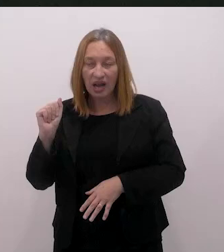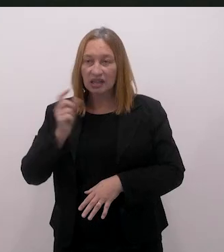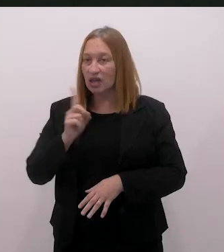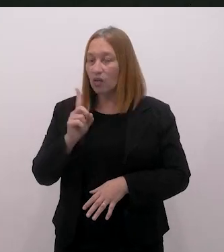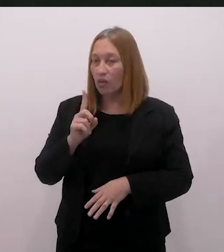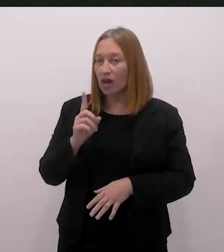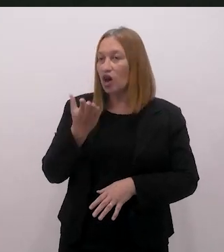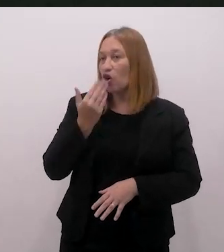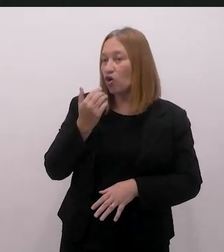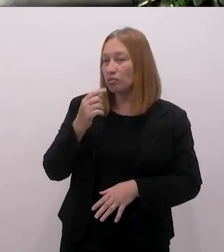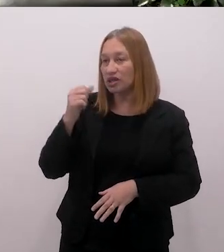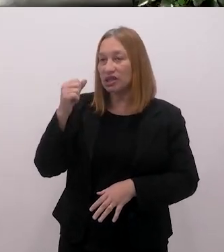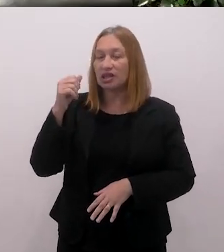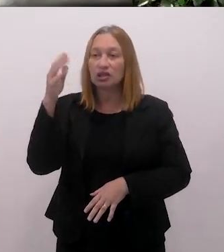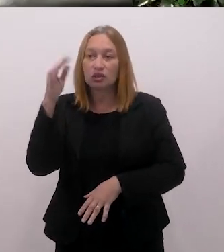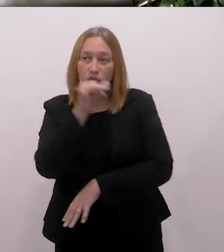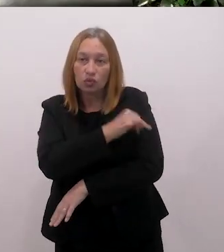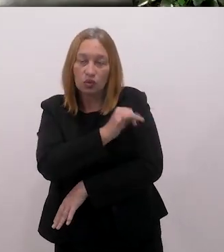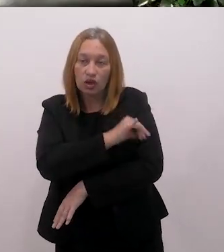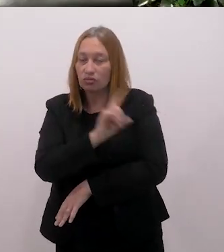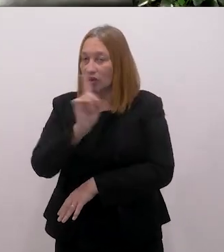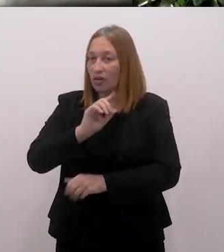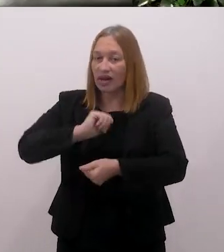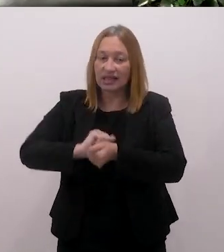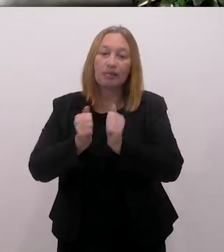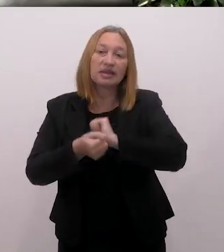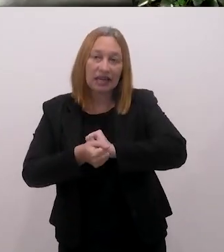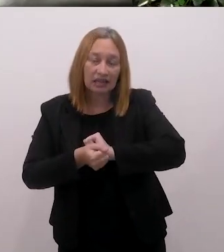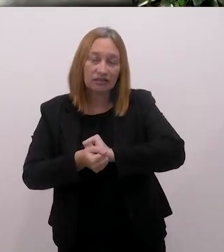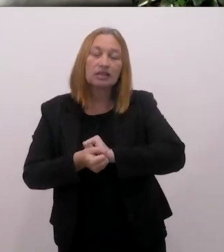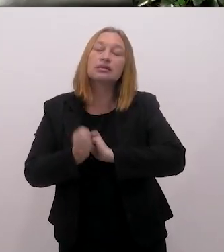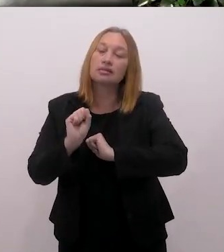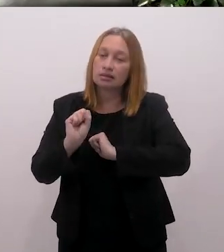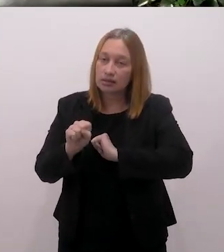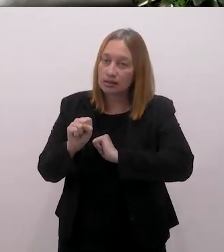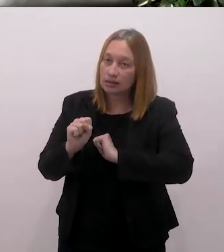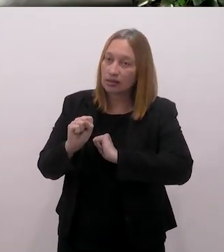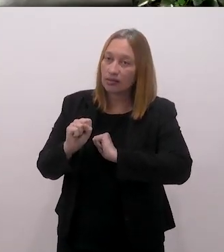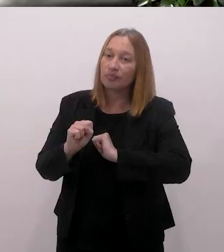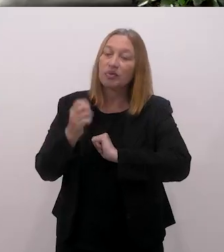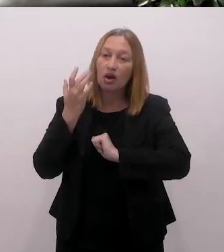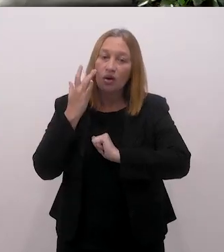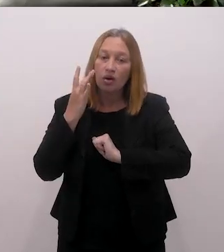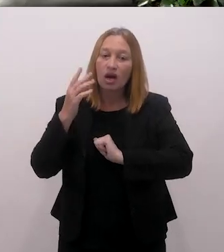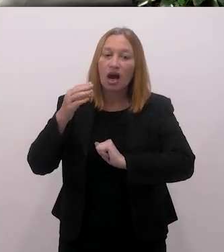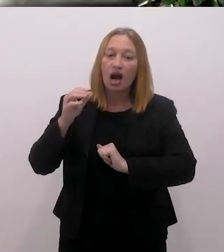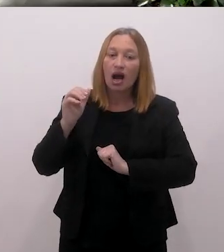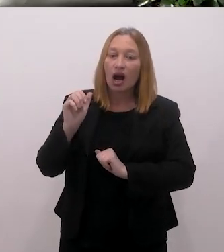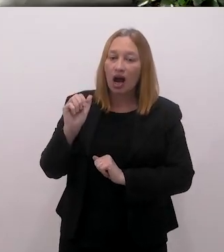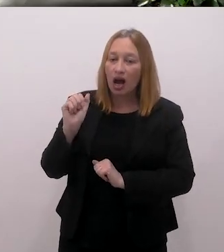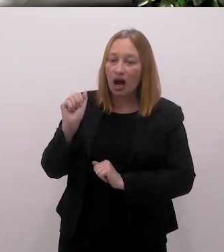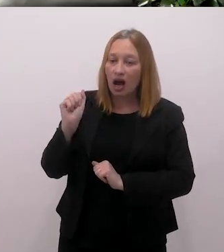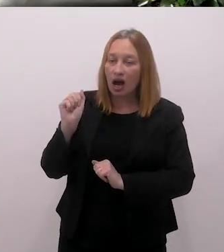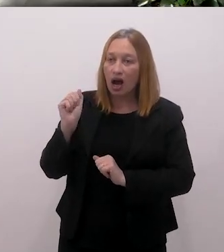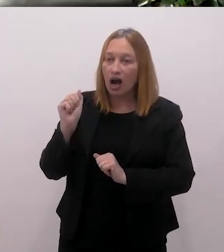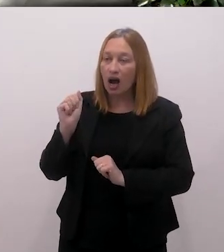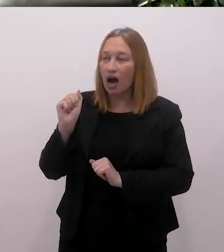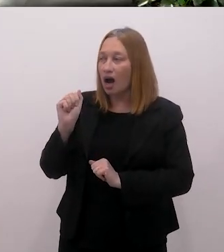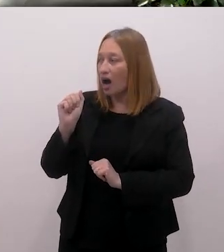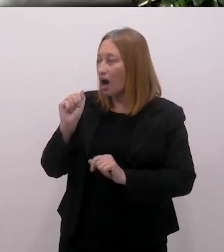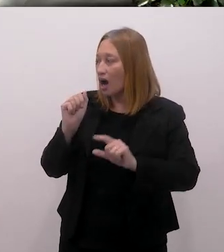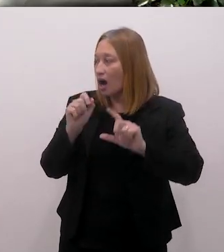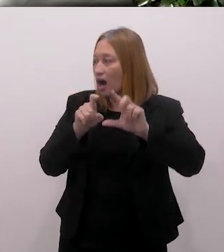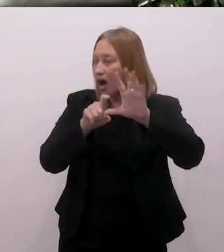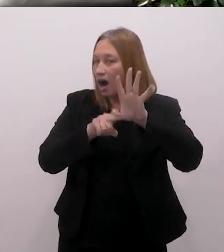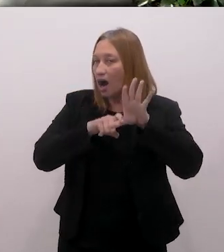né? Que não é um prato carioca. Não é um prato É um prato carioca. adaptado. É um prato que se não me engano, é de Angola também.